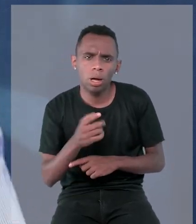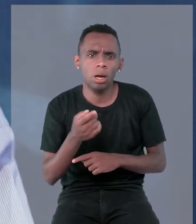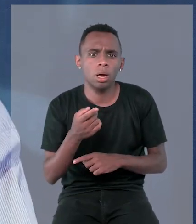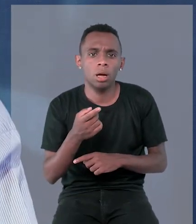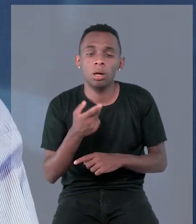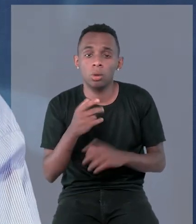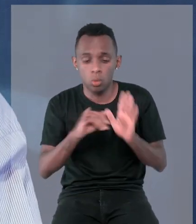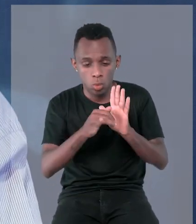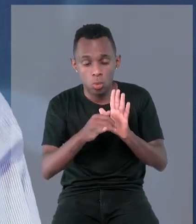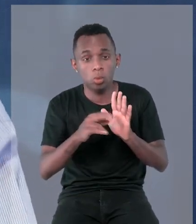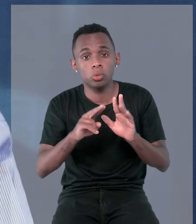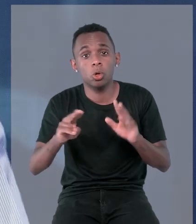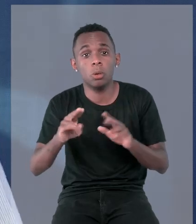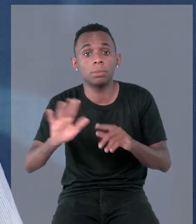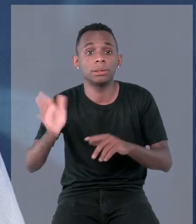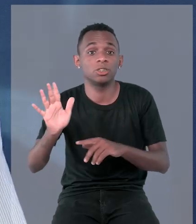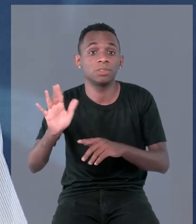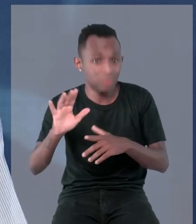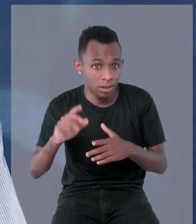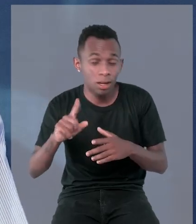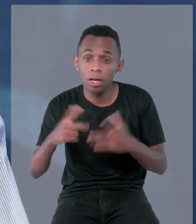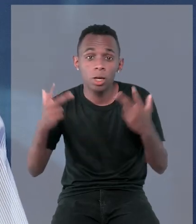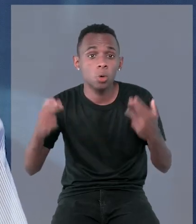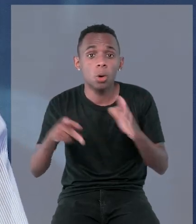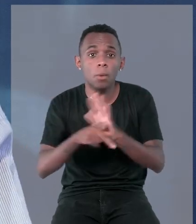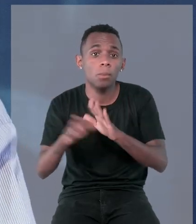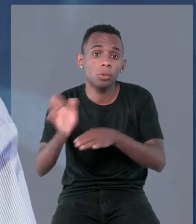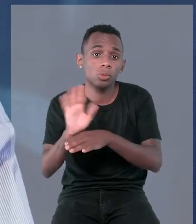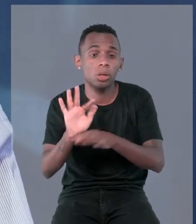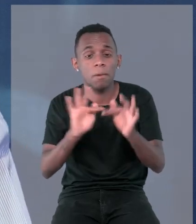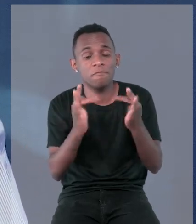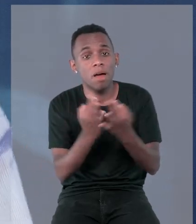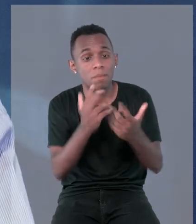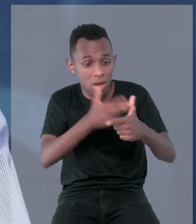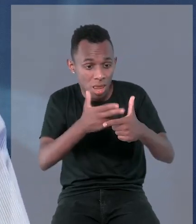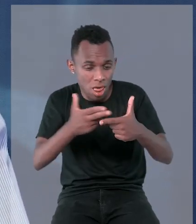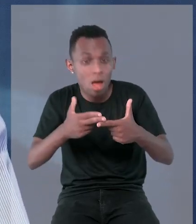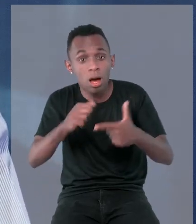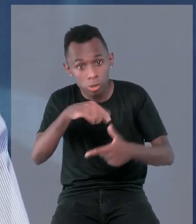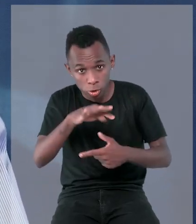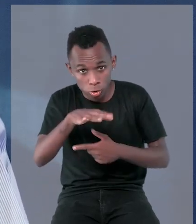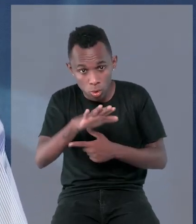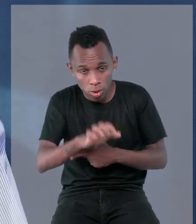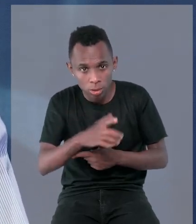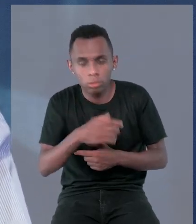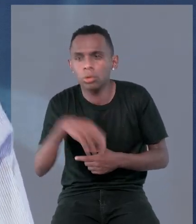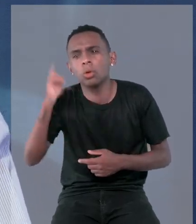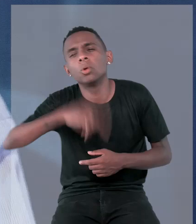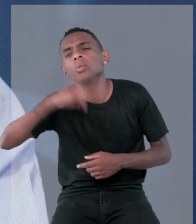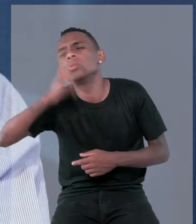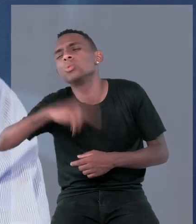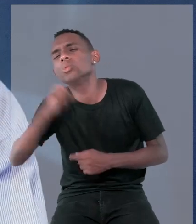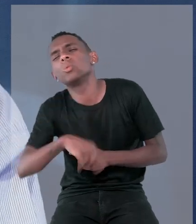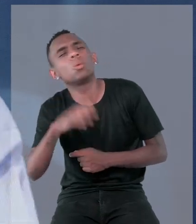A Despedida, é igual uma cena do Soprano em que o Anthony também, o personagem... Nunca vi